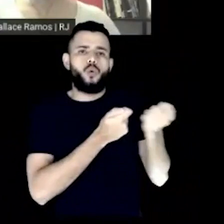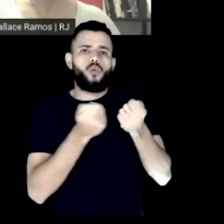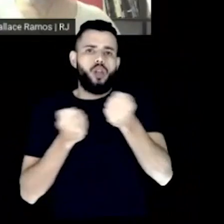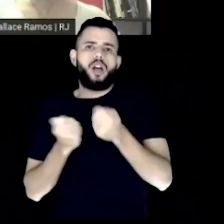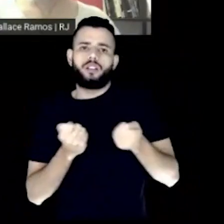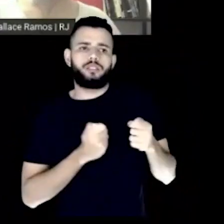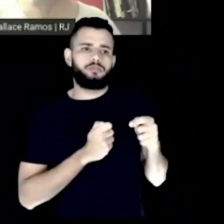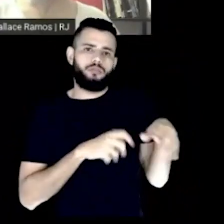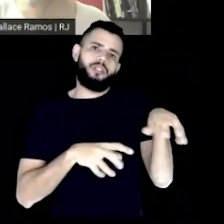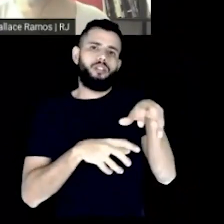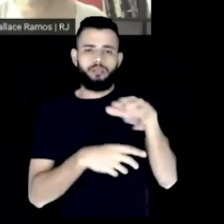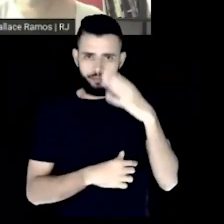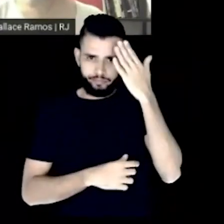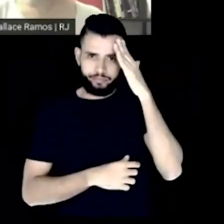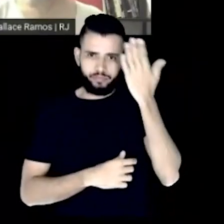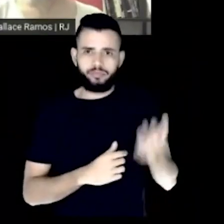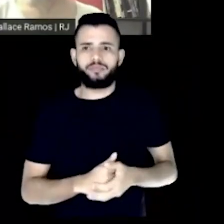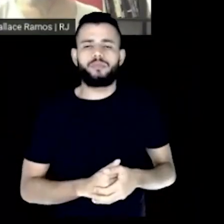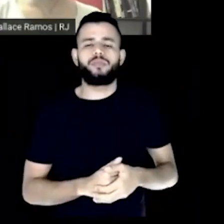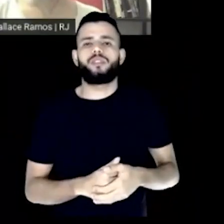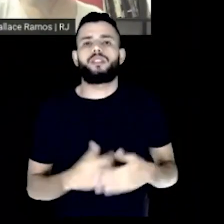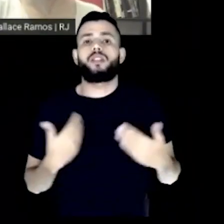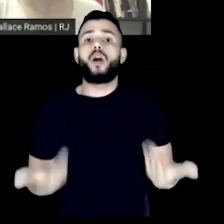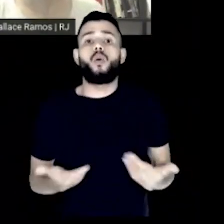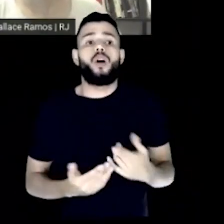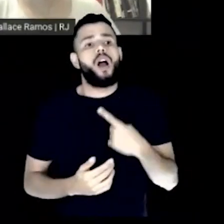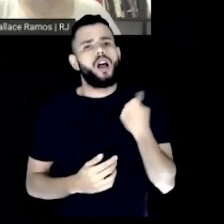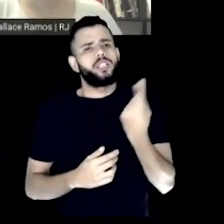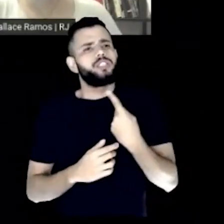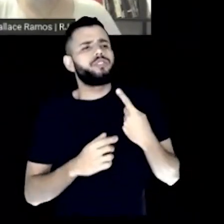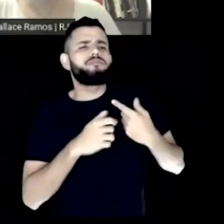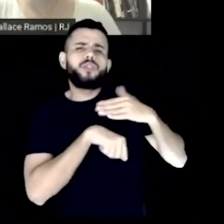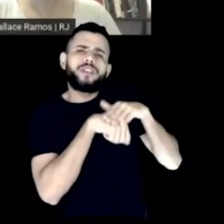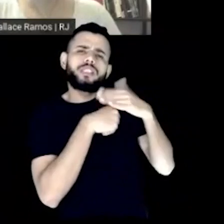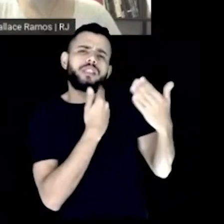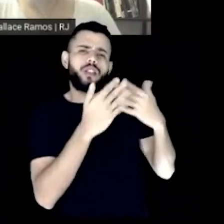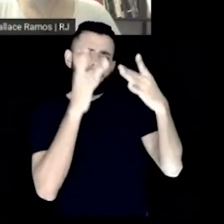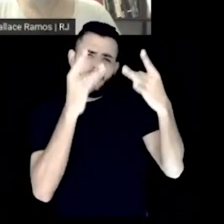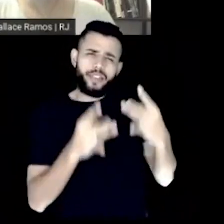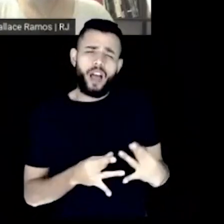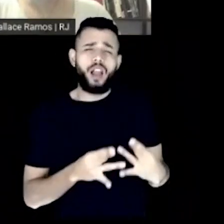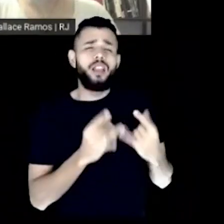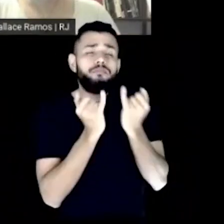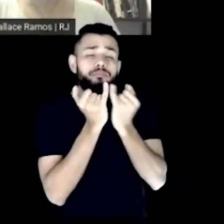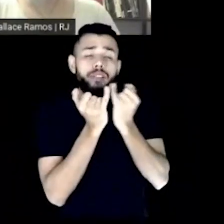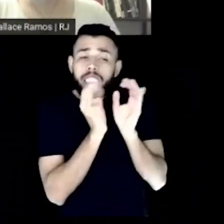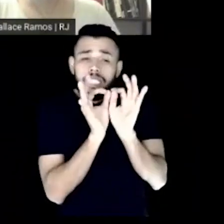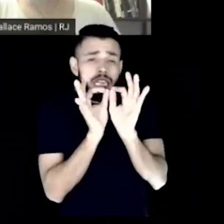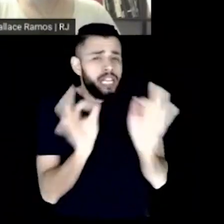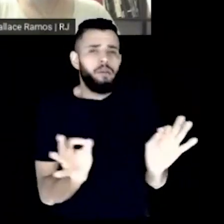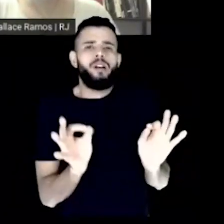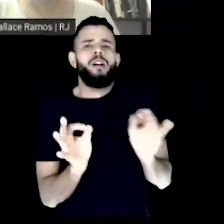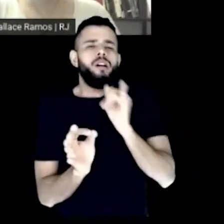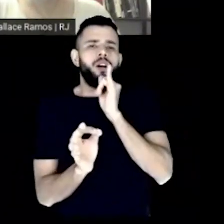tipos de onda de rádio controlassem esses bichos. Então, a gente foi estabelecendo desde detalhes muito pequenos, a gente tinha arquivos em comum